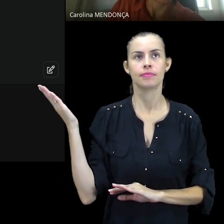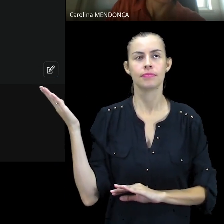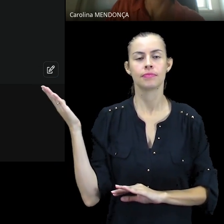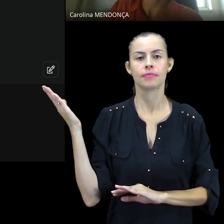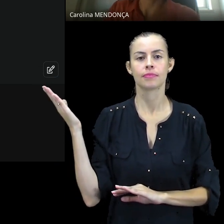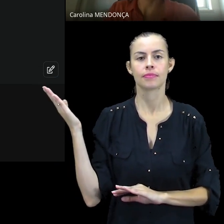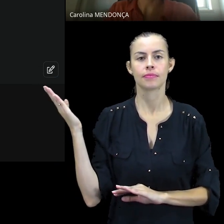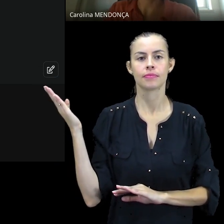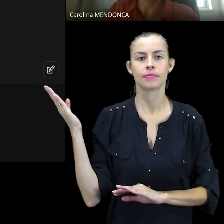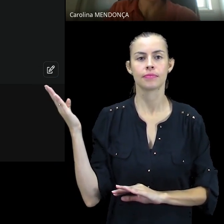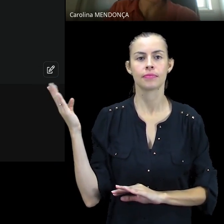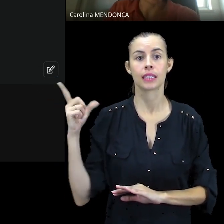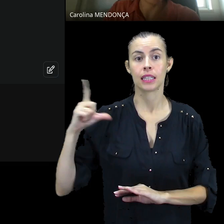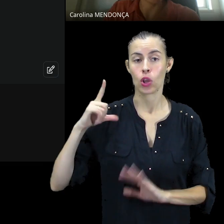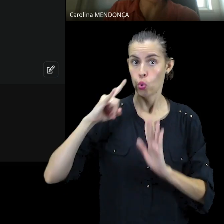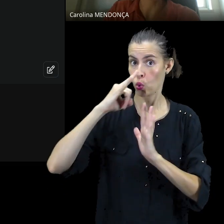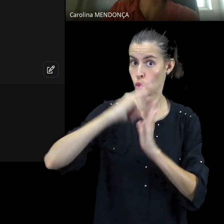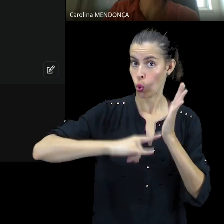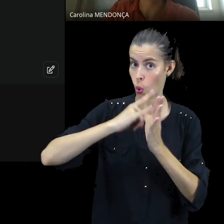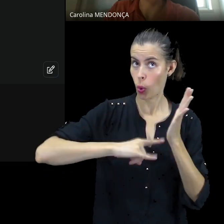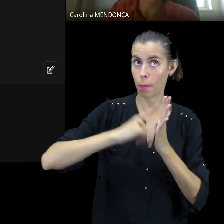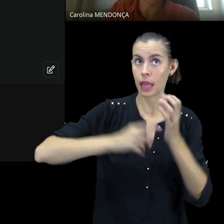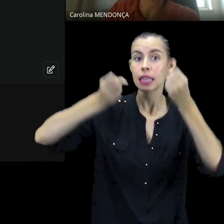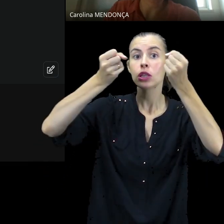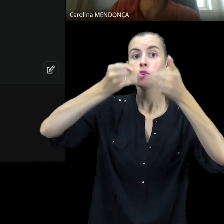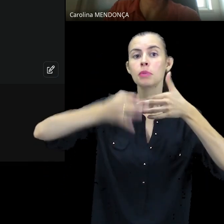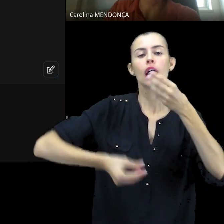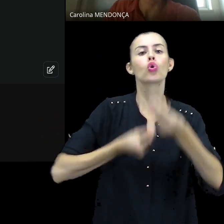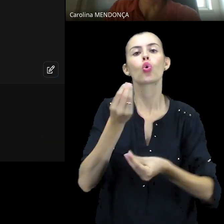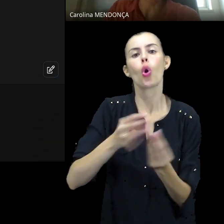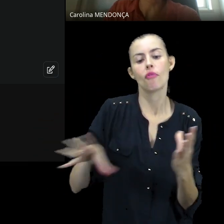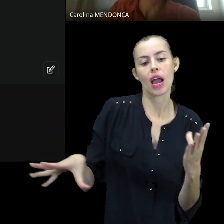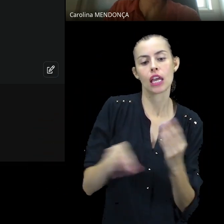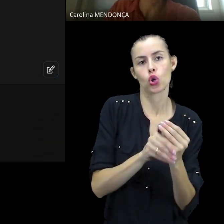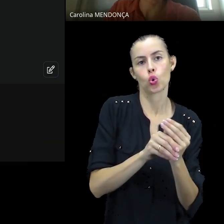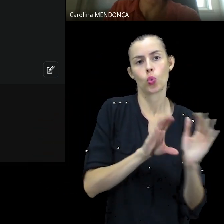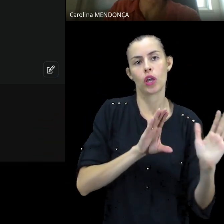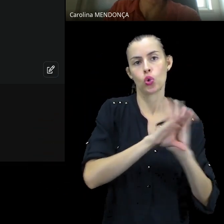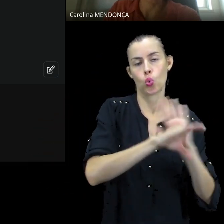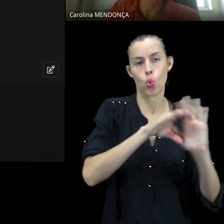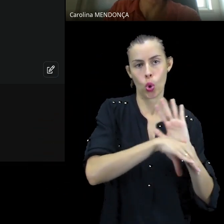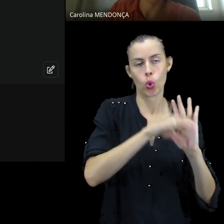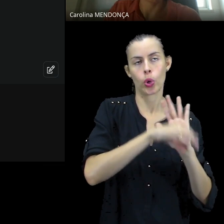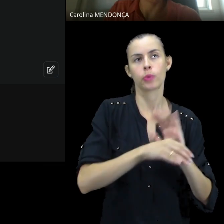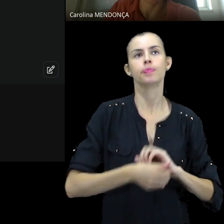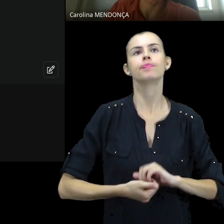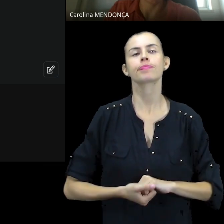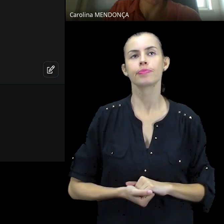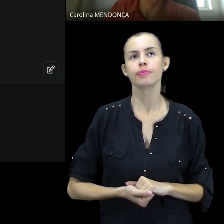E aqui tem uma parte da resolução que está falando também de como será, né, a inserção dos conhecimentos da